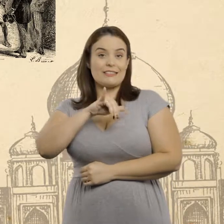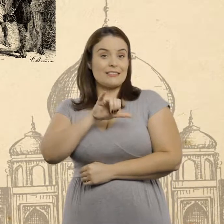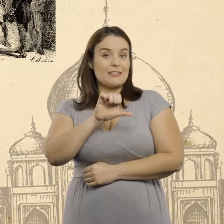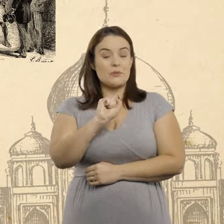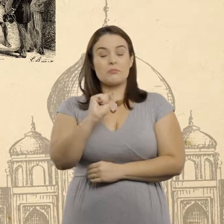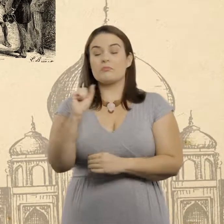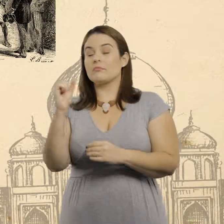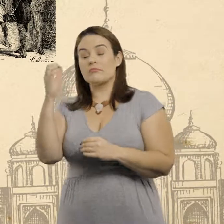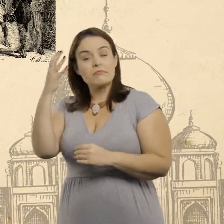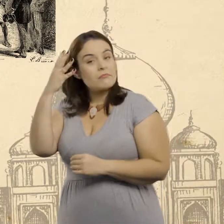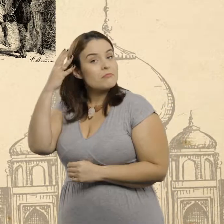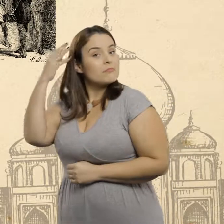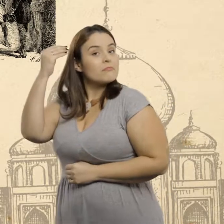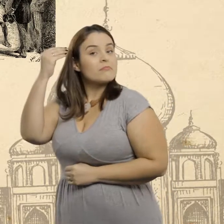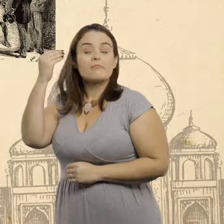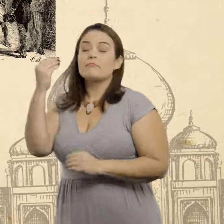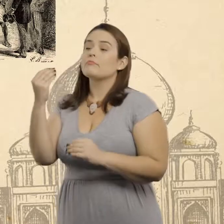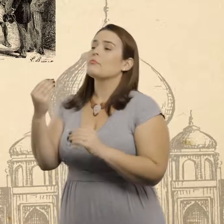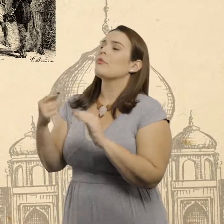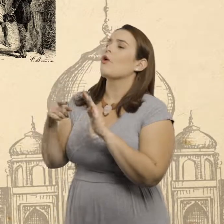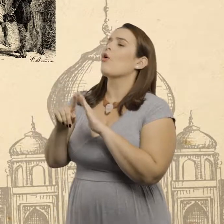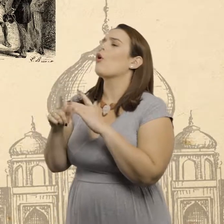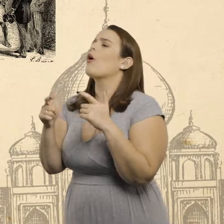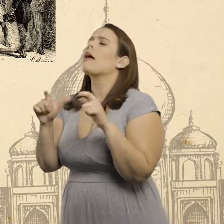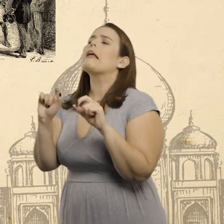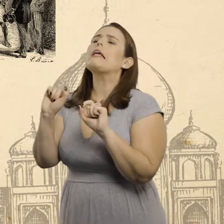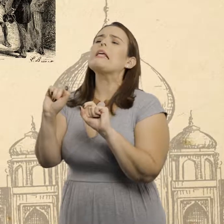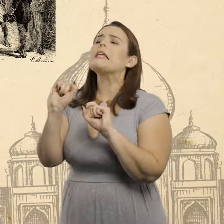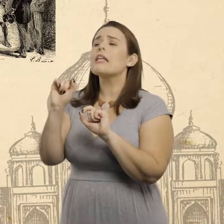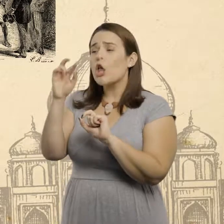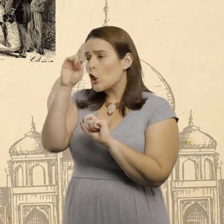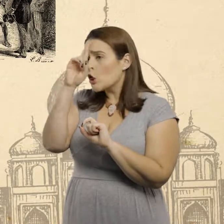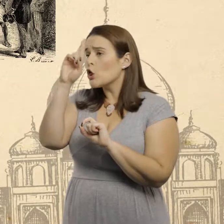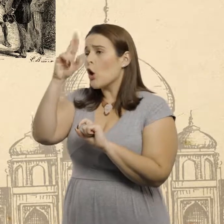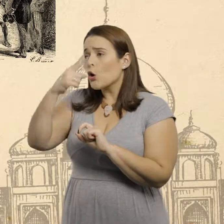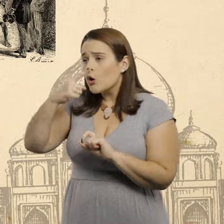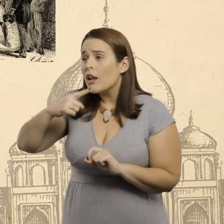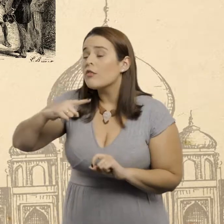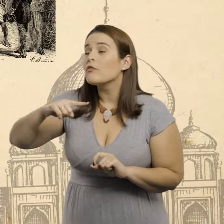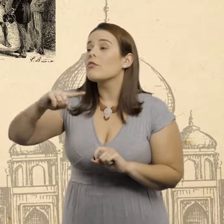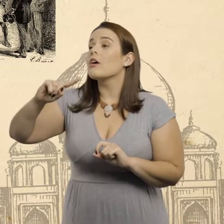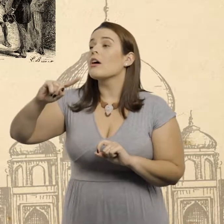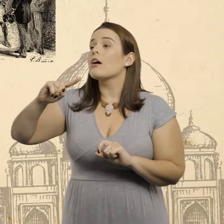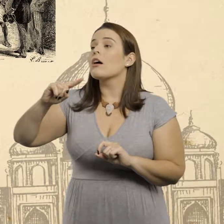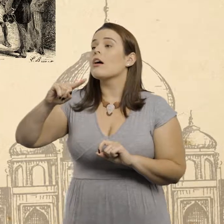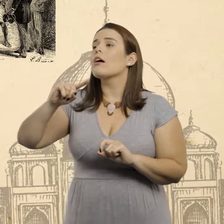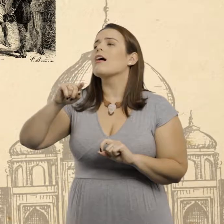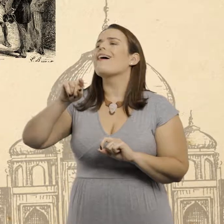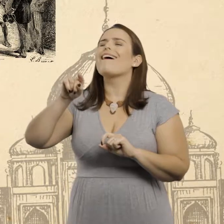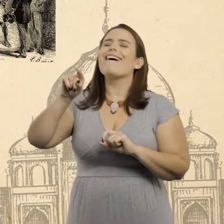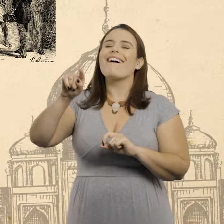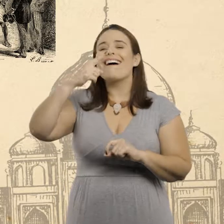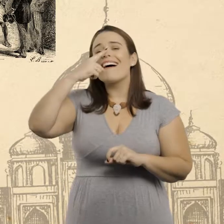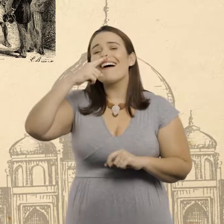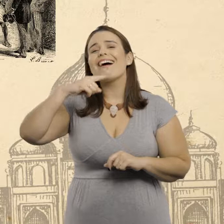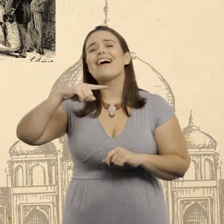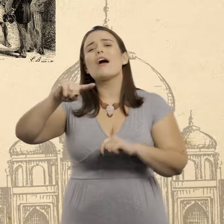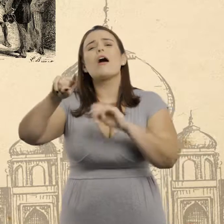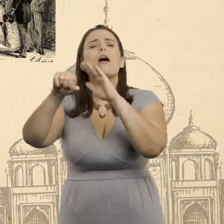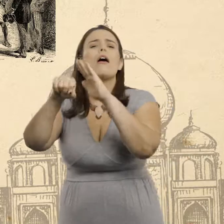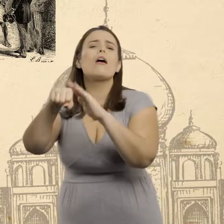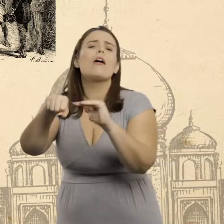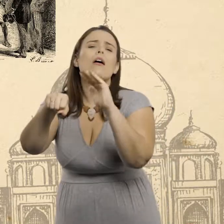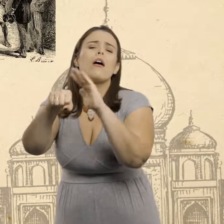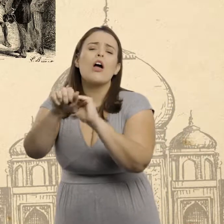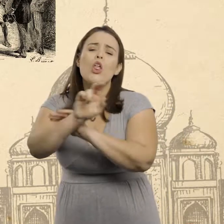Passepartout foram juntos para uma cabana procurar o dono do elefante. Eles viram o elefante e descobriram